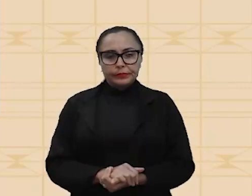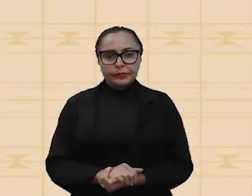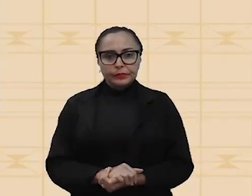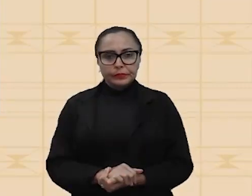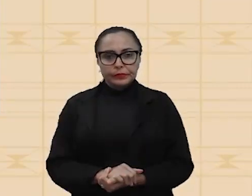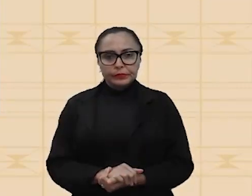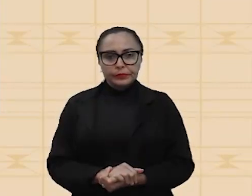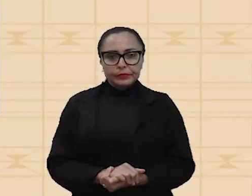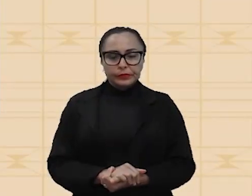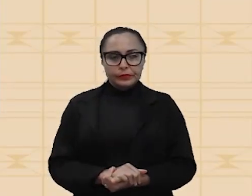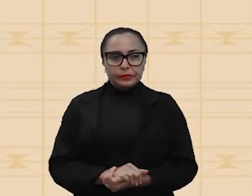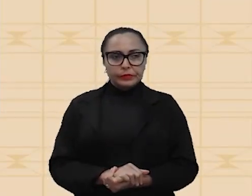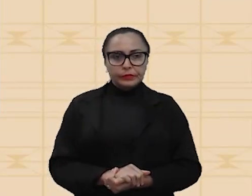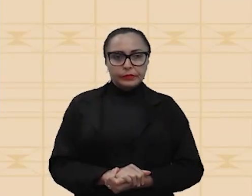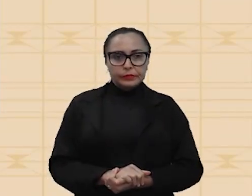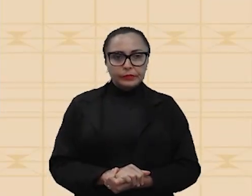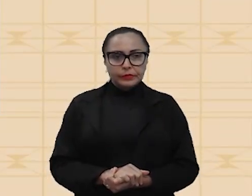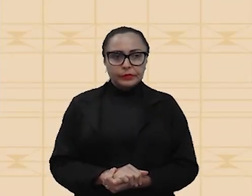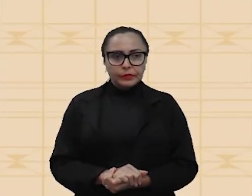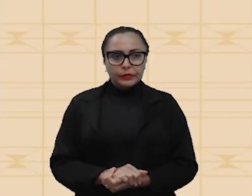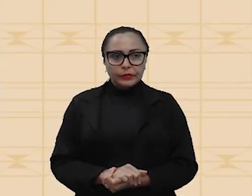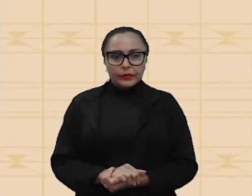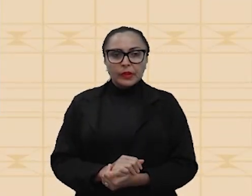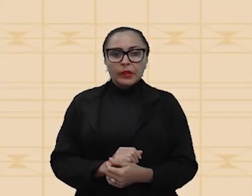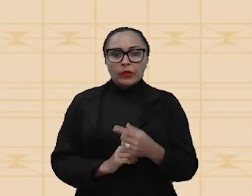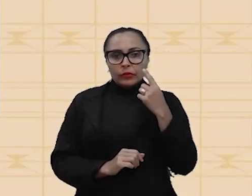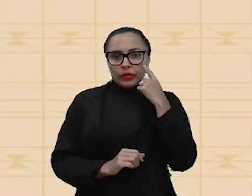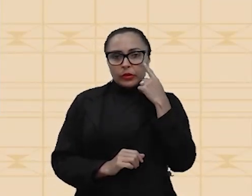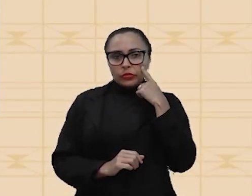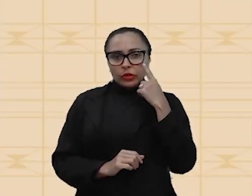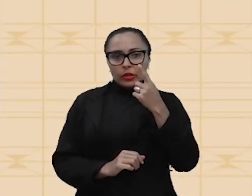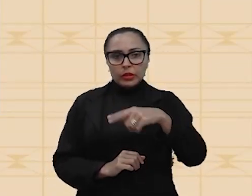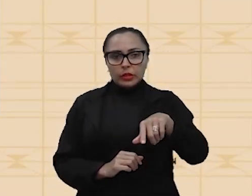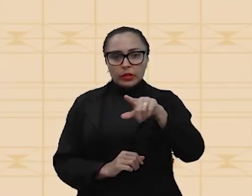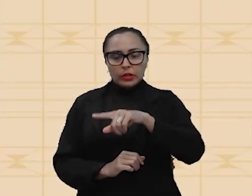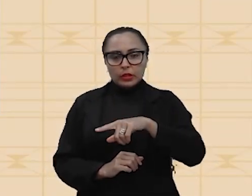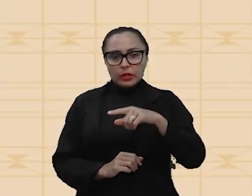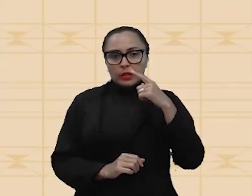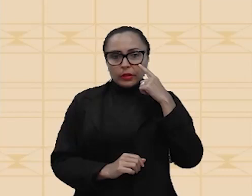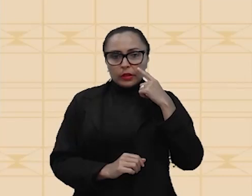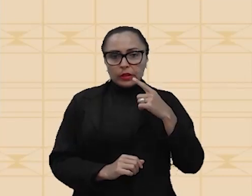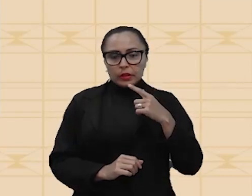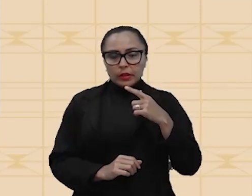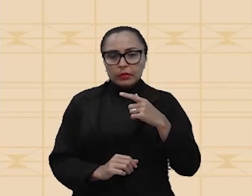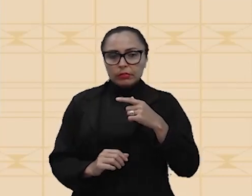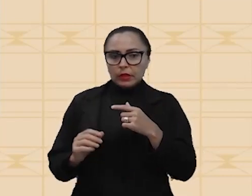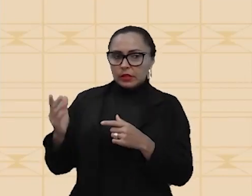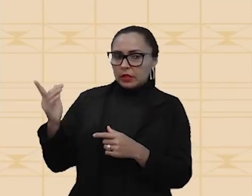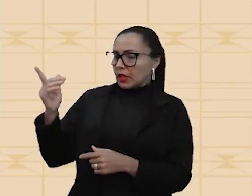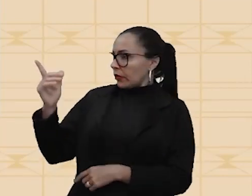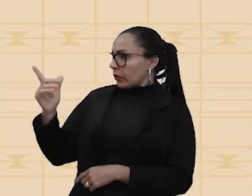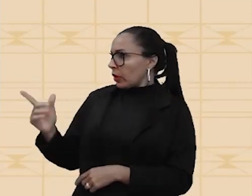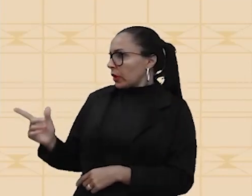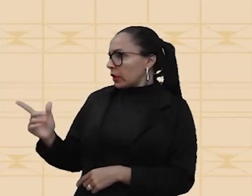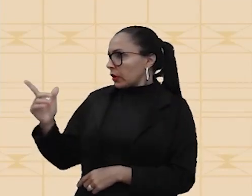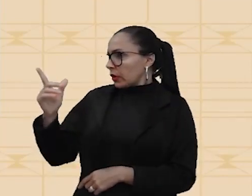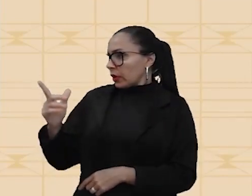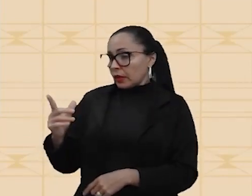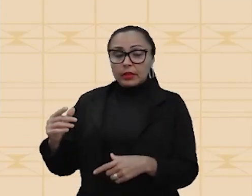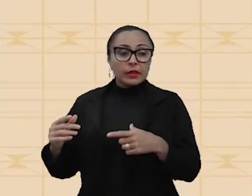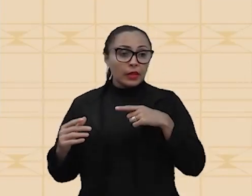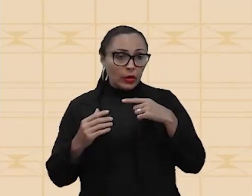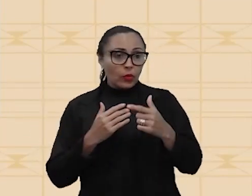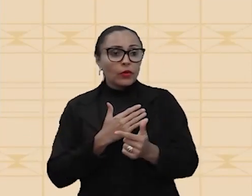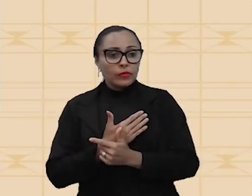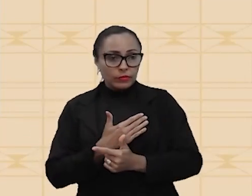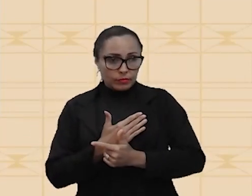menos RI. Então, veja que nesse gráfico que está na imagem, ele tem uma função linear